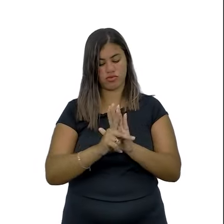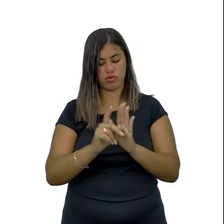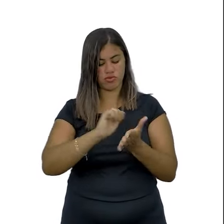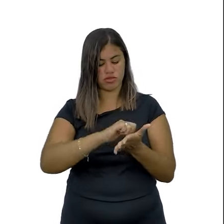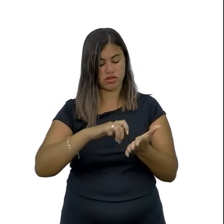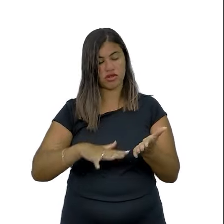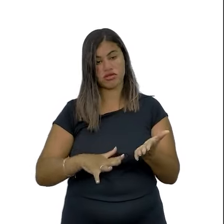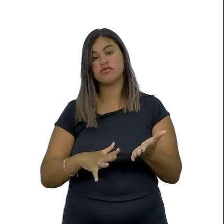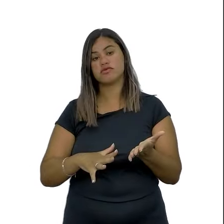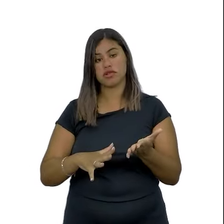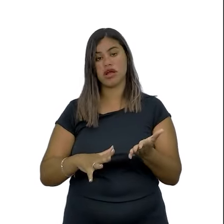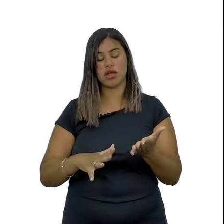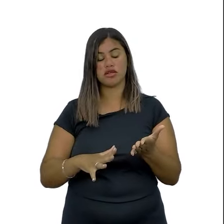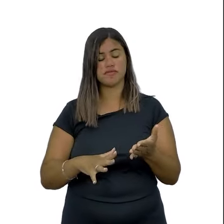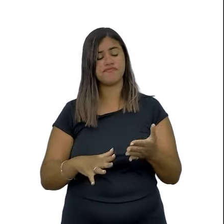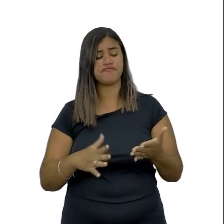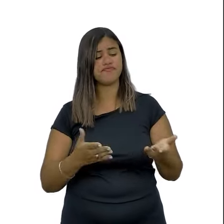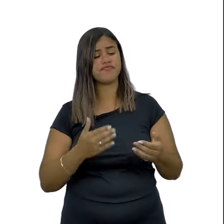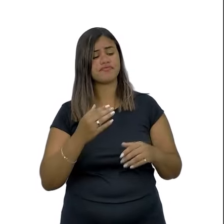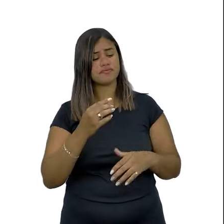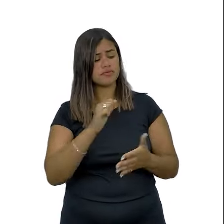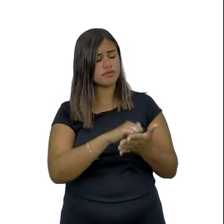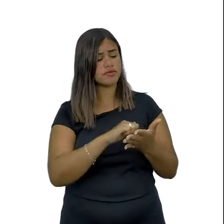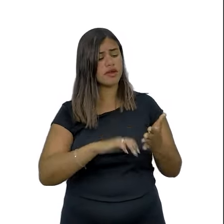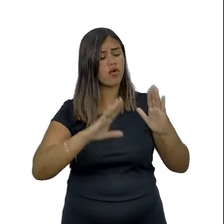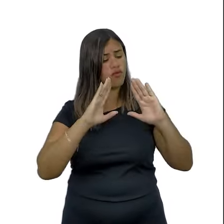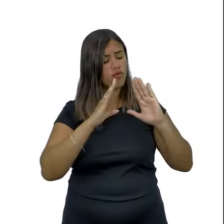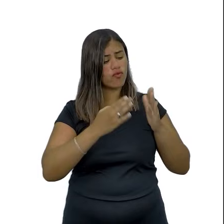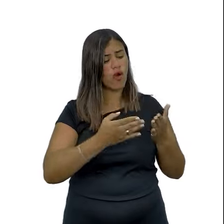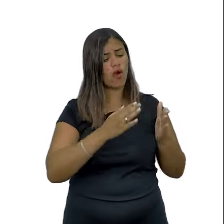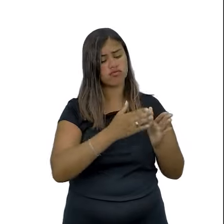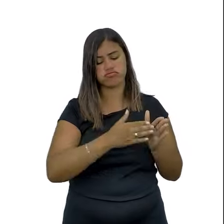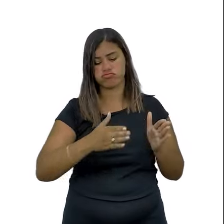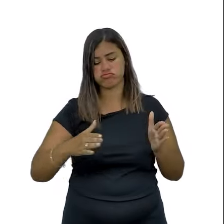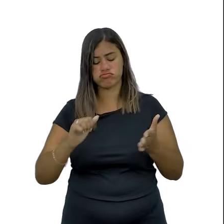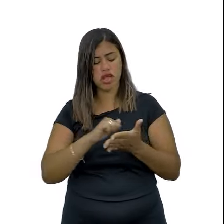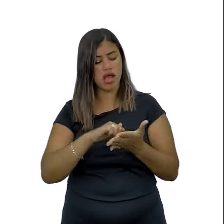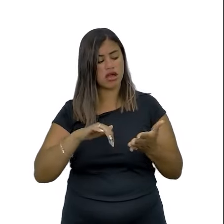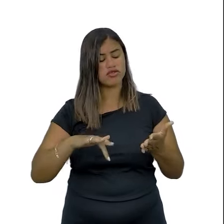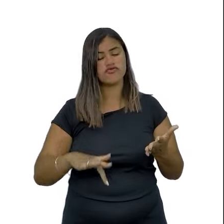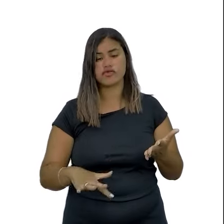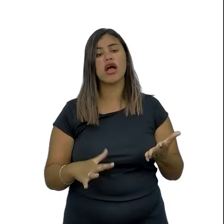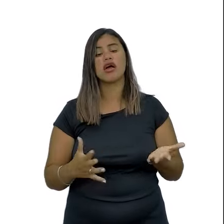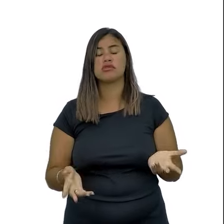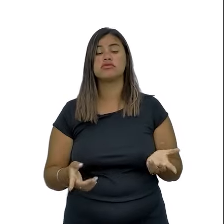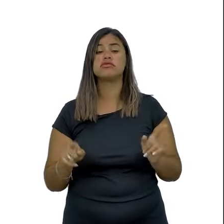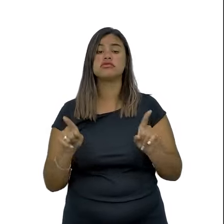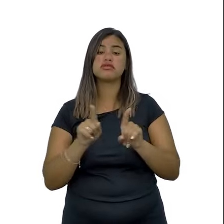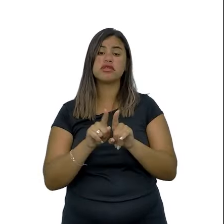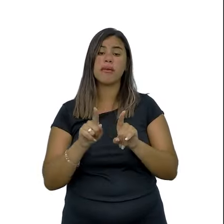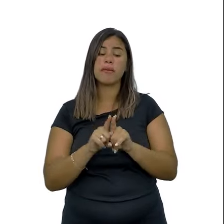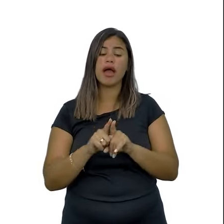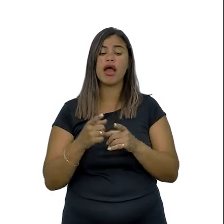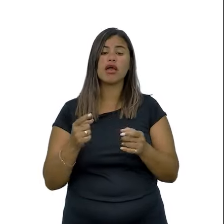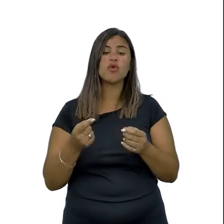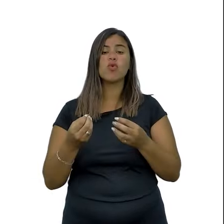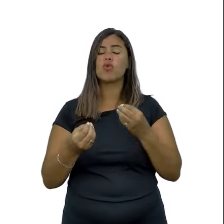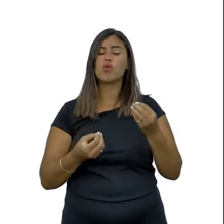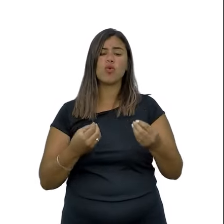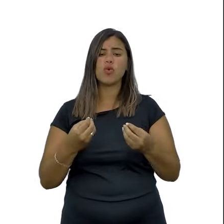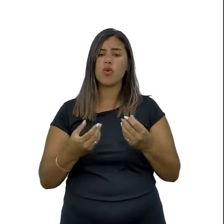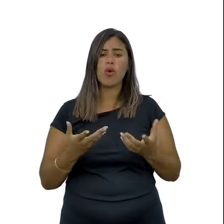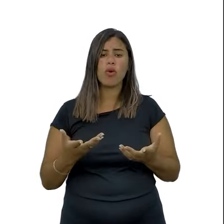habilidades de foco de cada sequência e de cada atividade, os encaminhamentos que